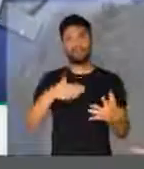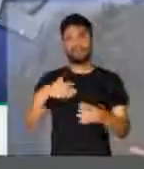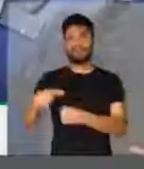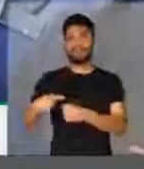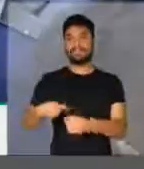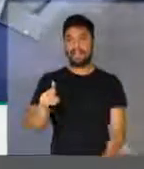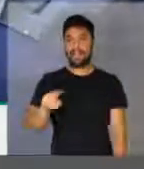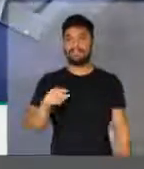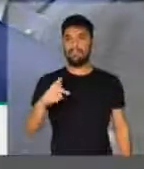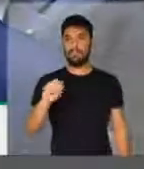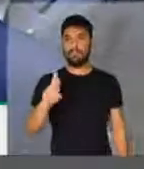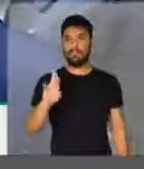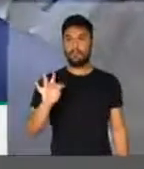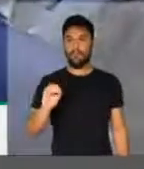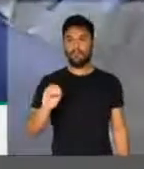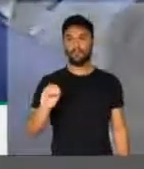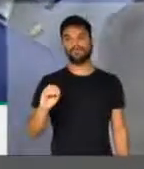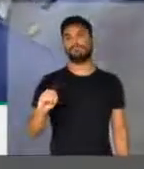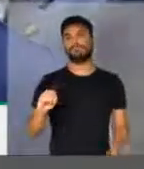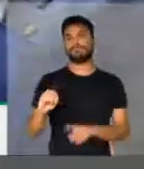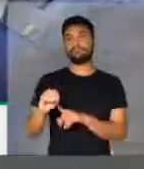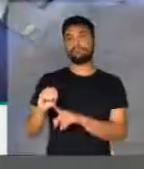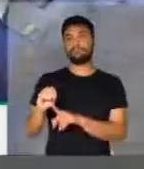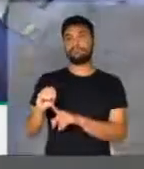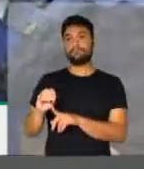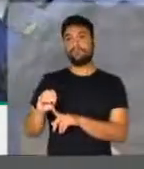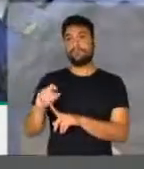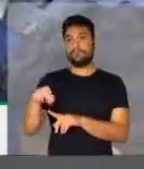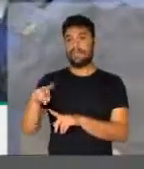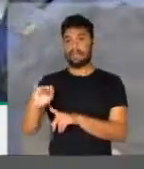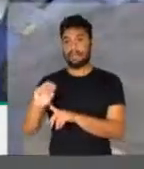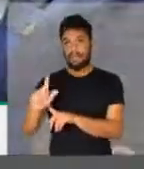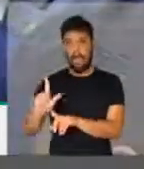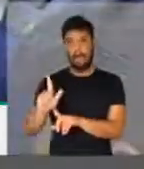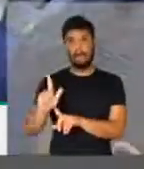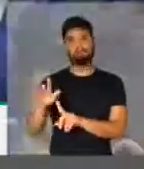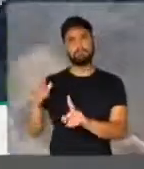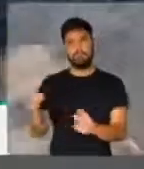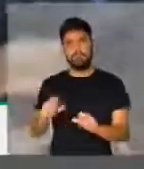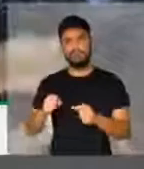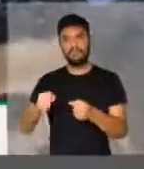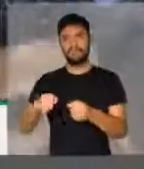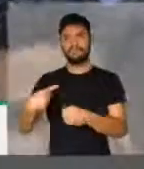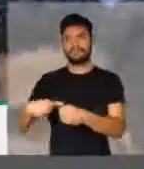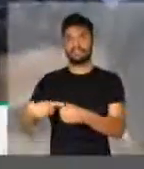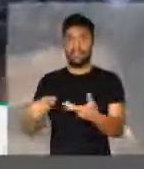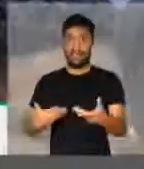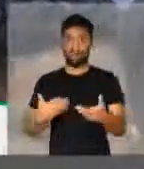cidade que bravamente defendem o interesse do povo Porto Nacional. Então, quero que isso seja registrado.